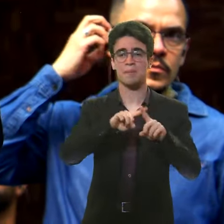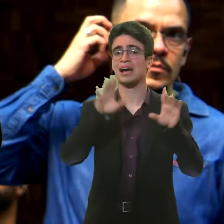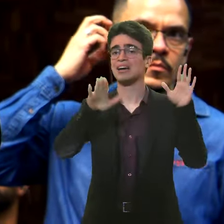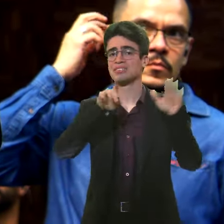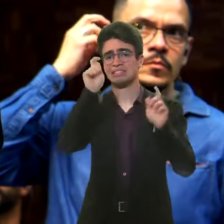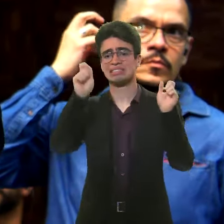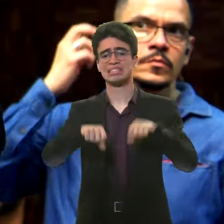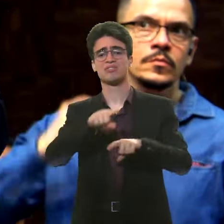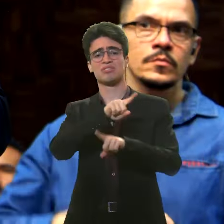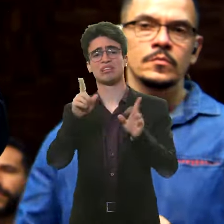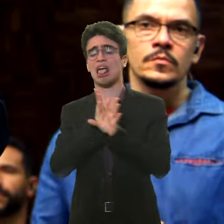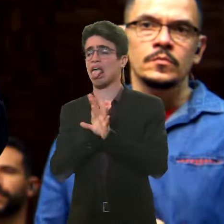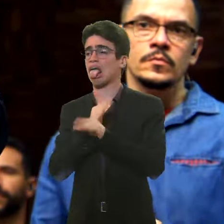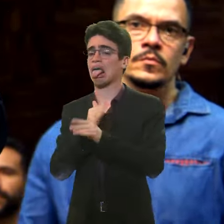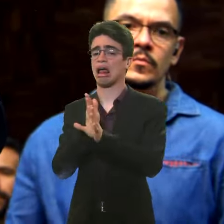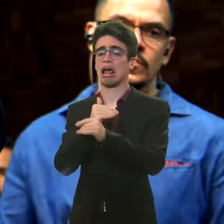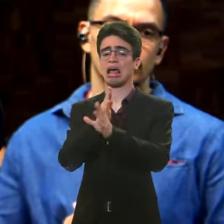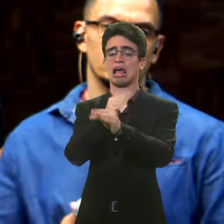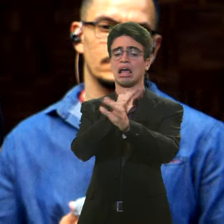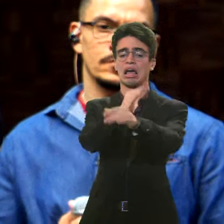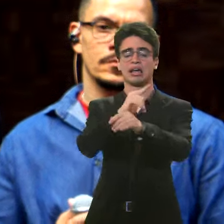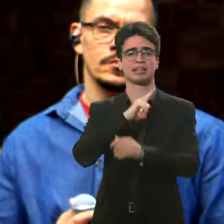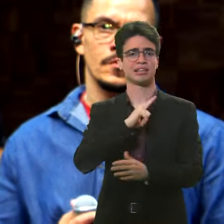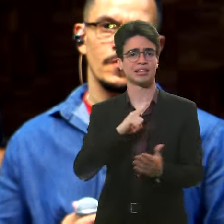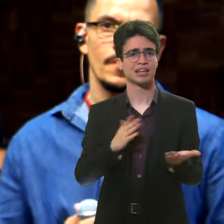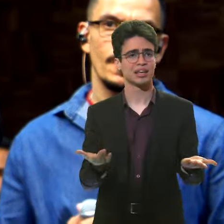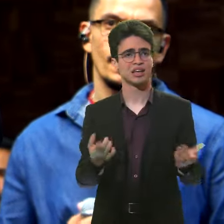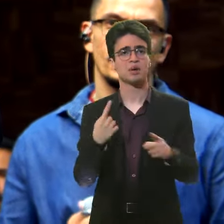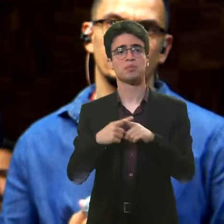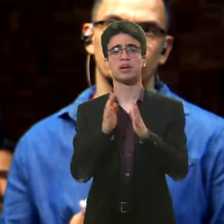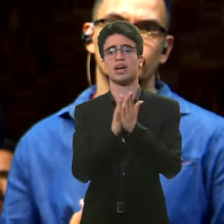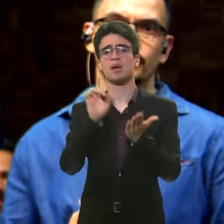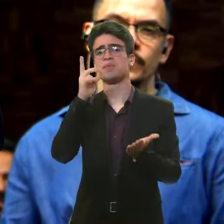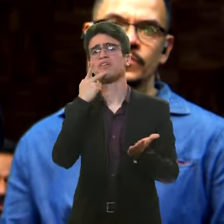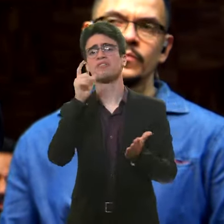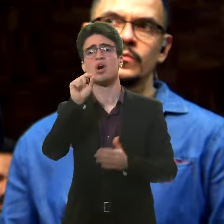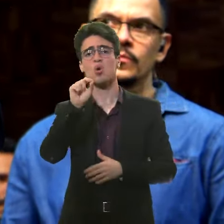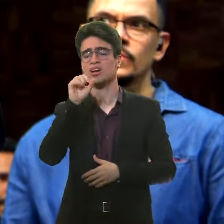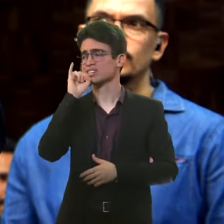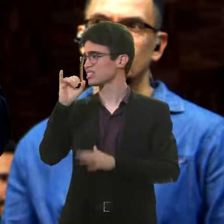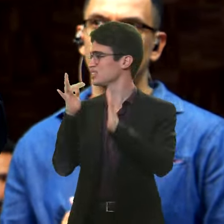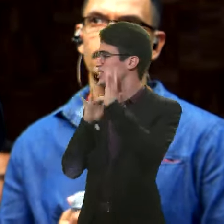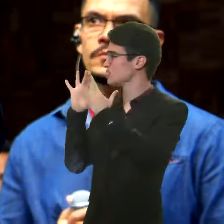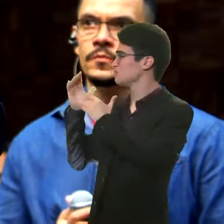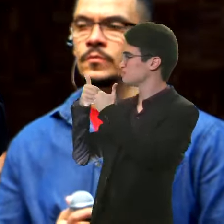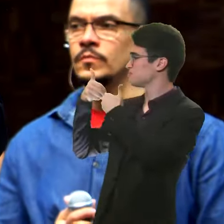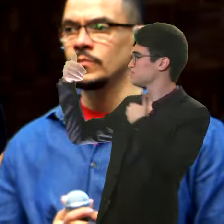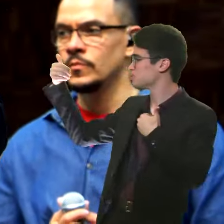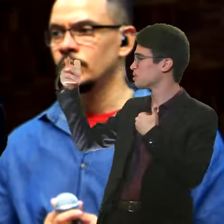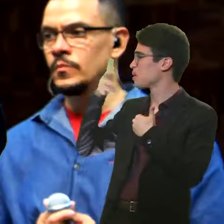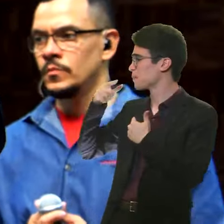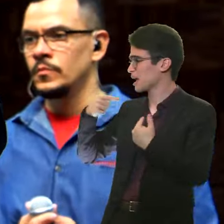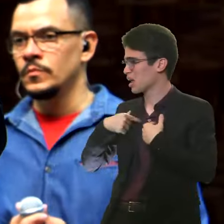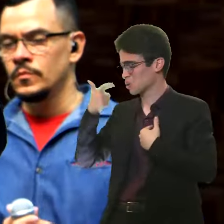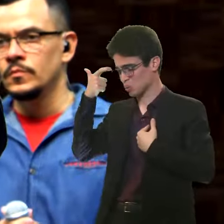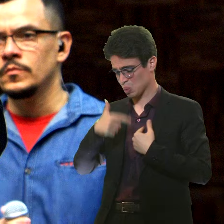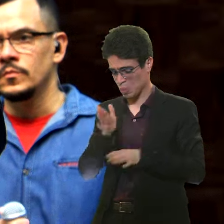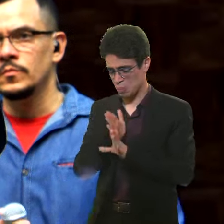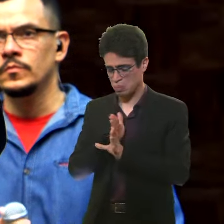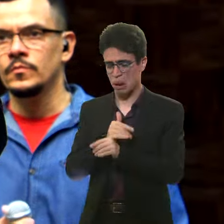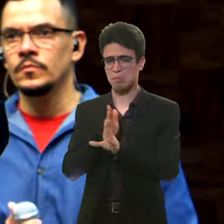deriva. Porque a Bíblia vai dizer que sem Jesus, sem você entregar o seu caminho a Ele, você é como um barco à